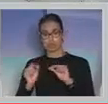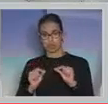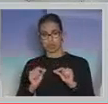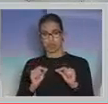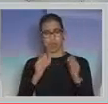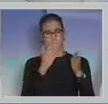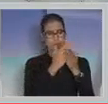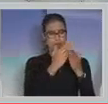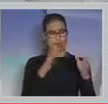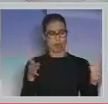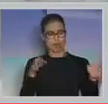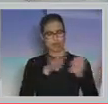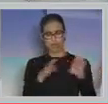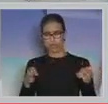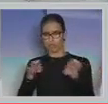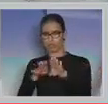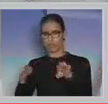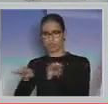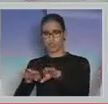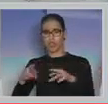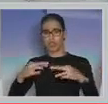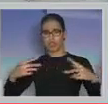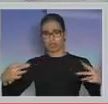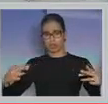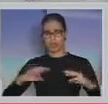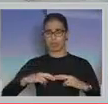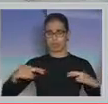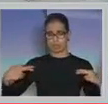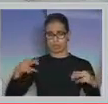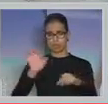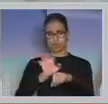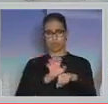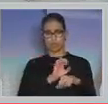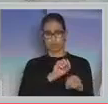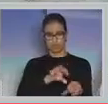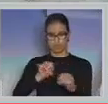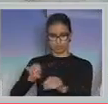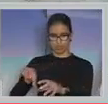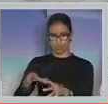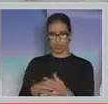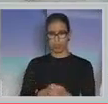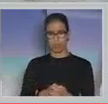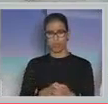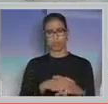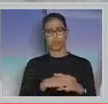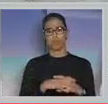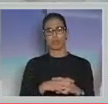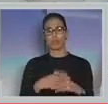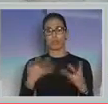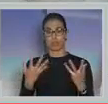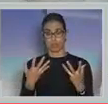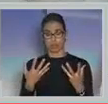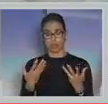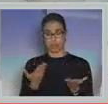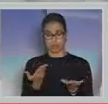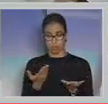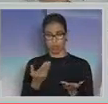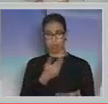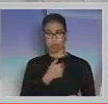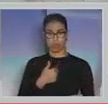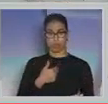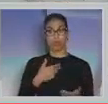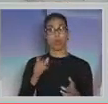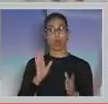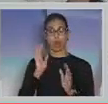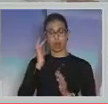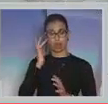destruindo ainda mais a rede estadual de ensino e eu te amo que o governo Dória vai